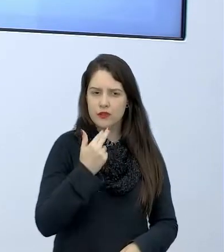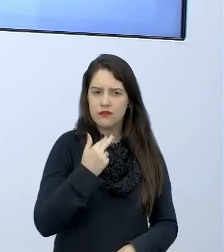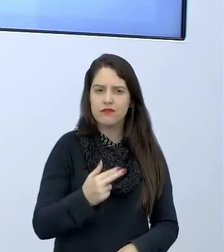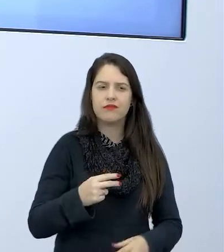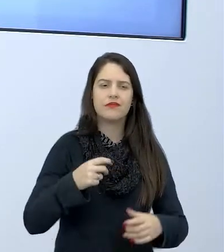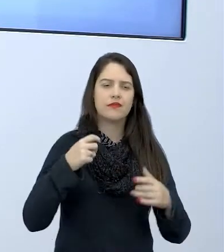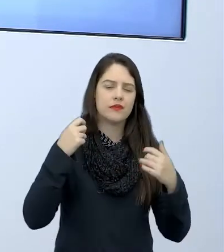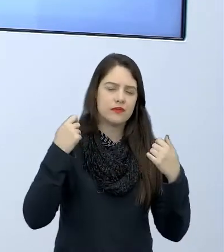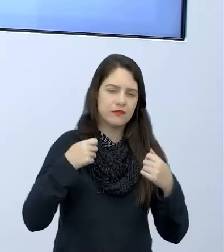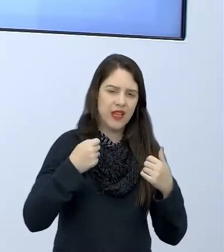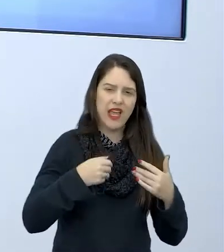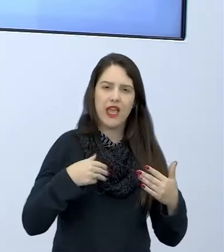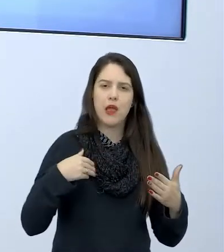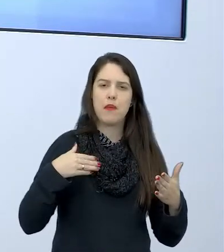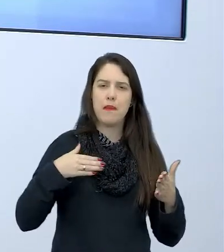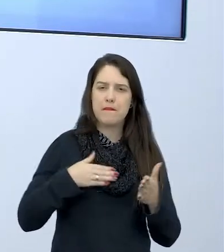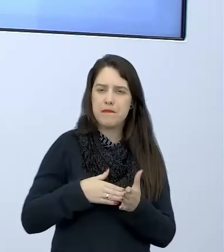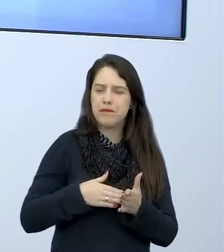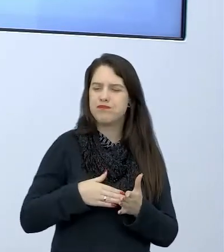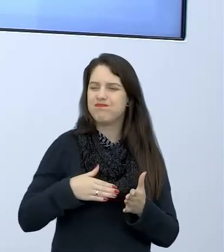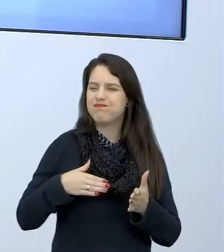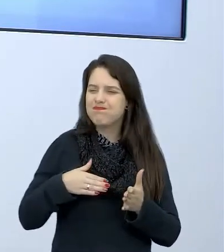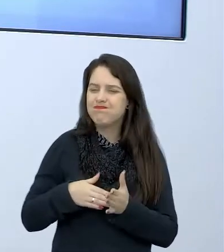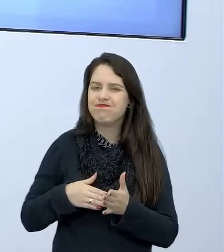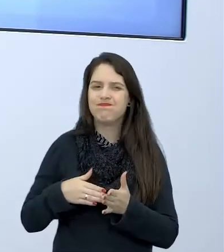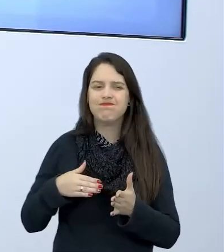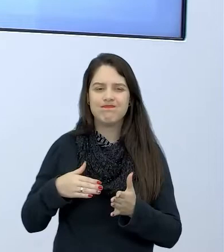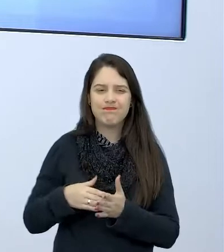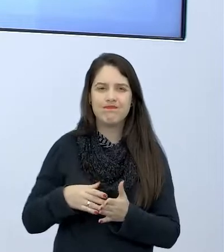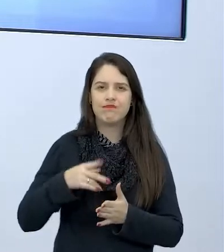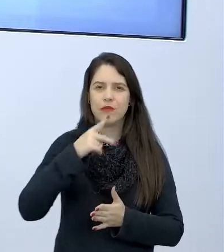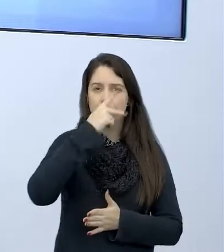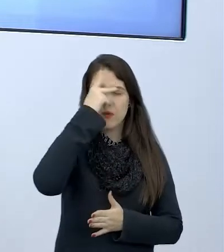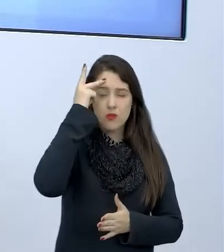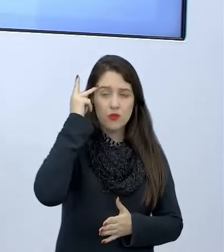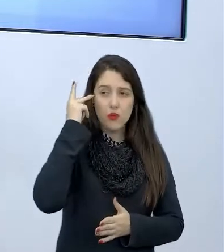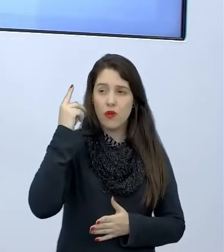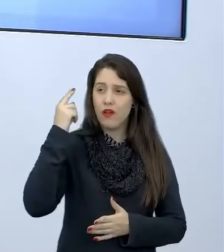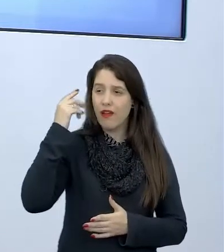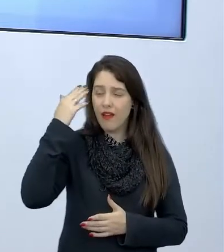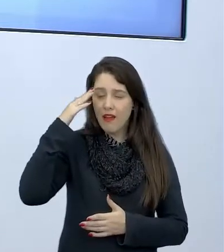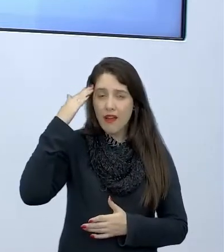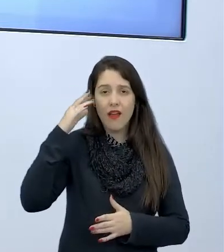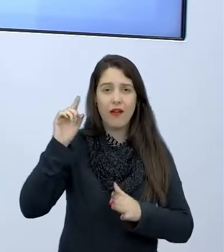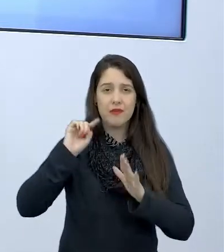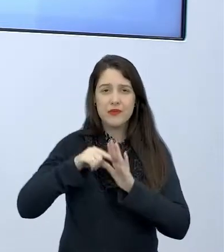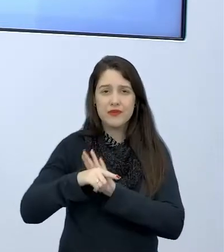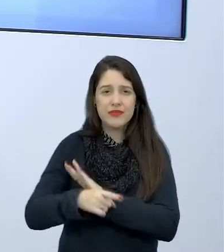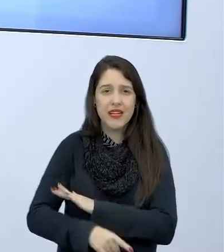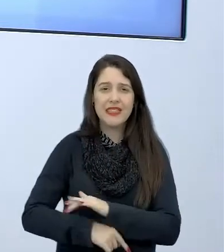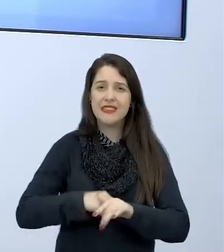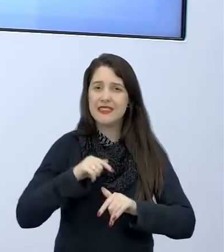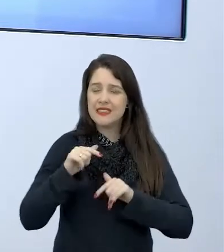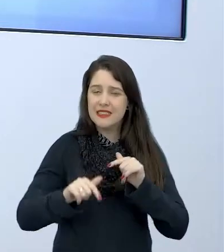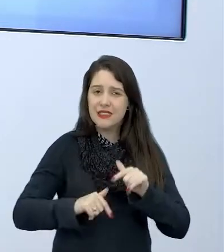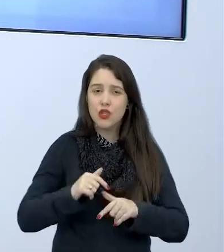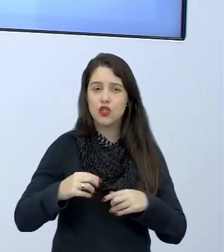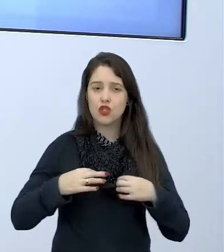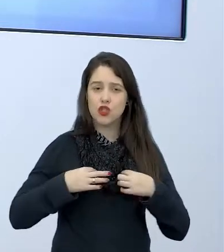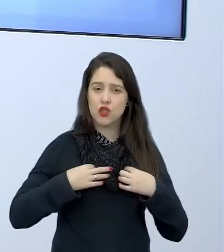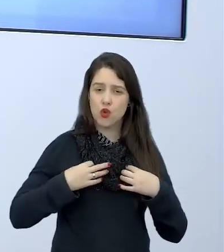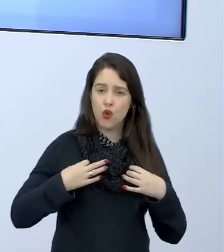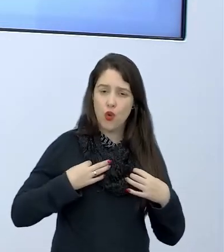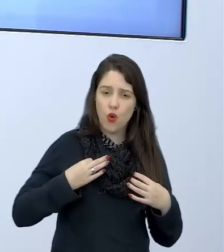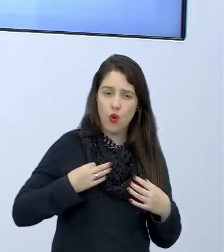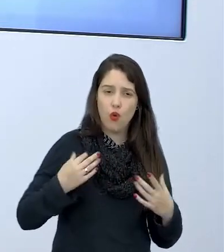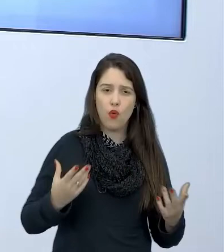é uma barreira, né, para essa pessoa se realocar no ambiente de trabalho, a questão de validação de diplomas, né, por